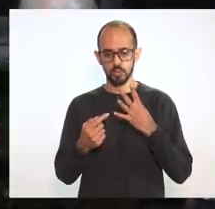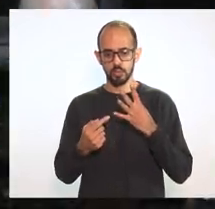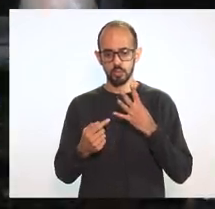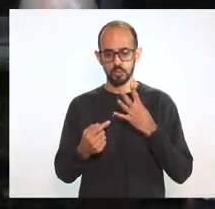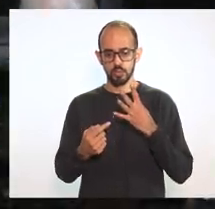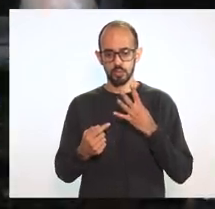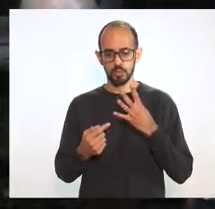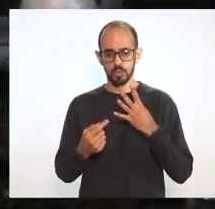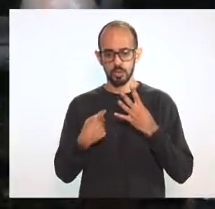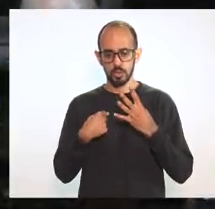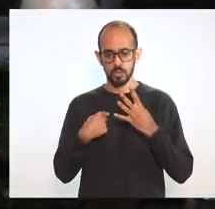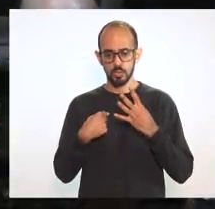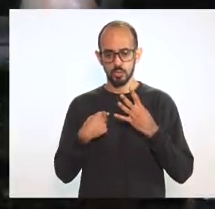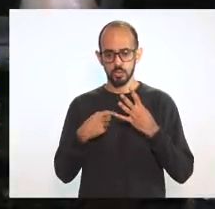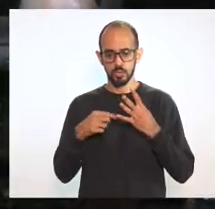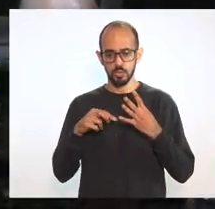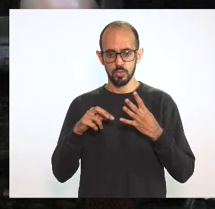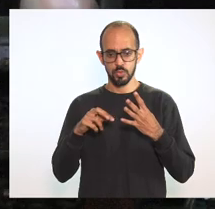Rodrigo Amorim,